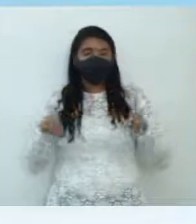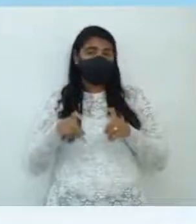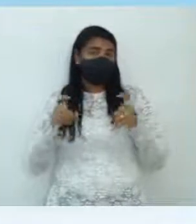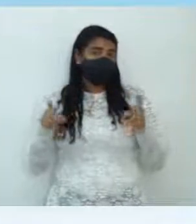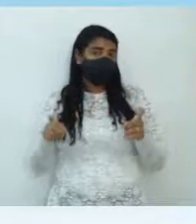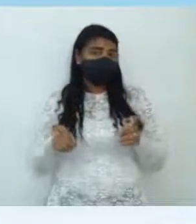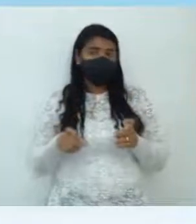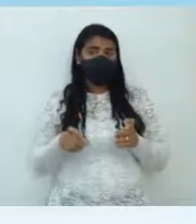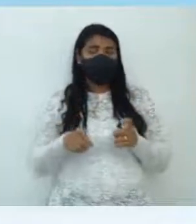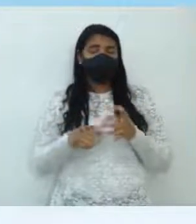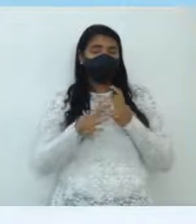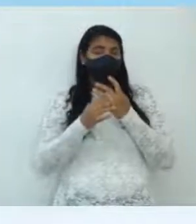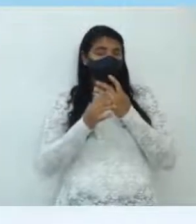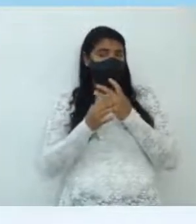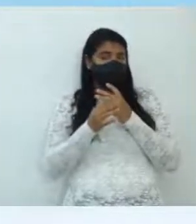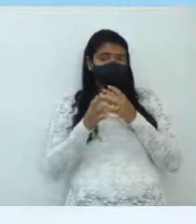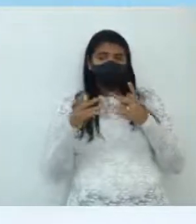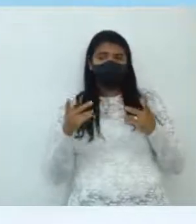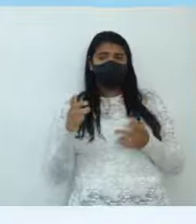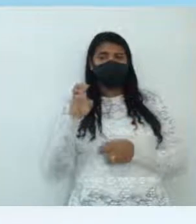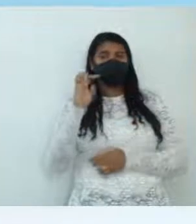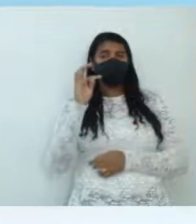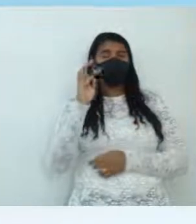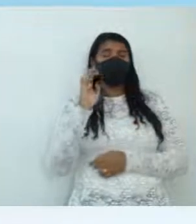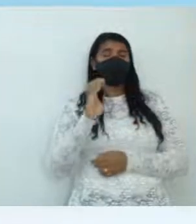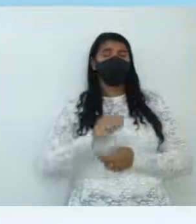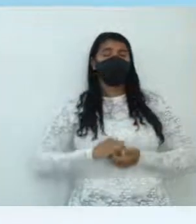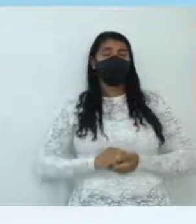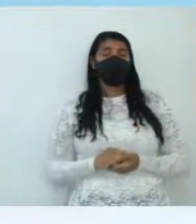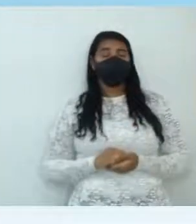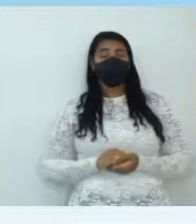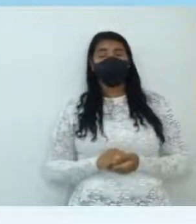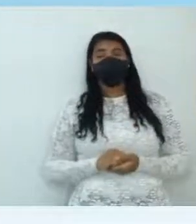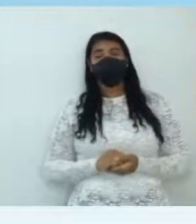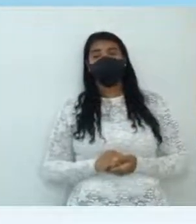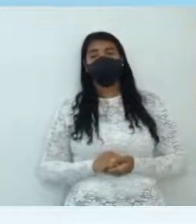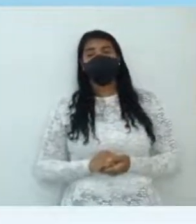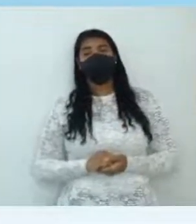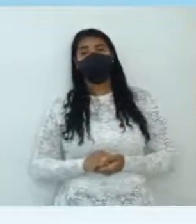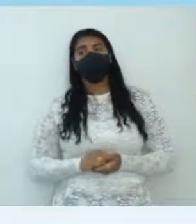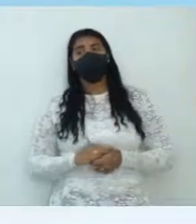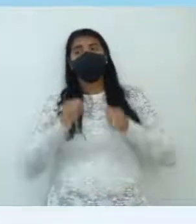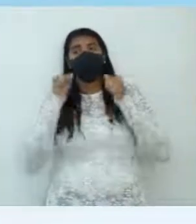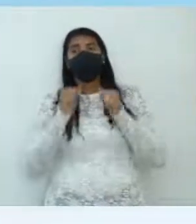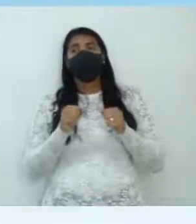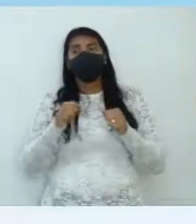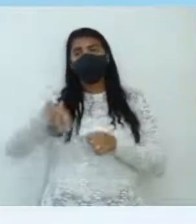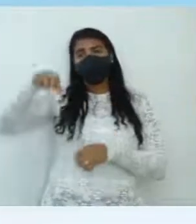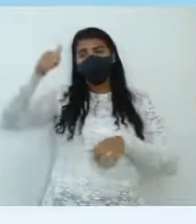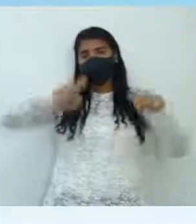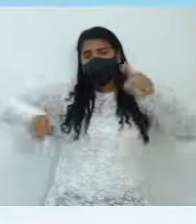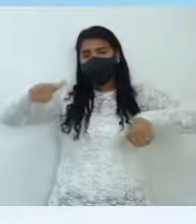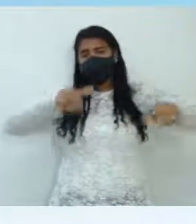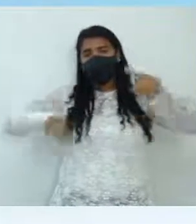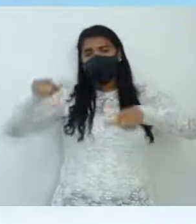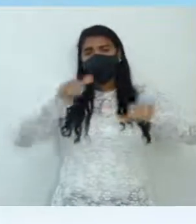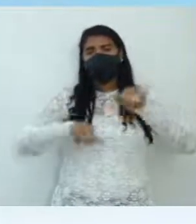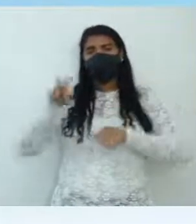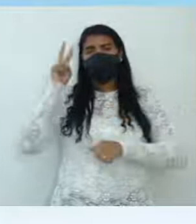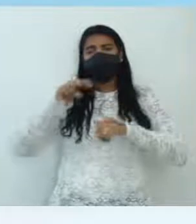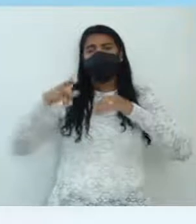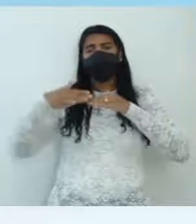comércios, joias e entre muitos. Então, conforme vai ser possível observar a partir justamente